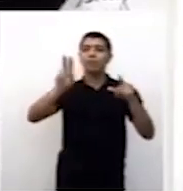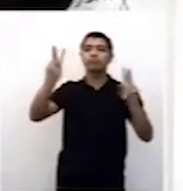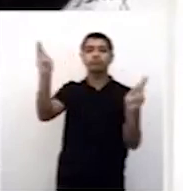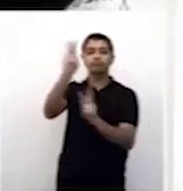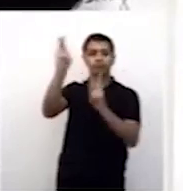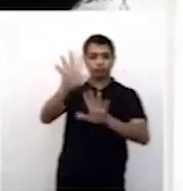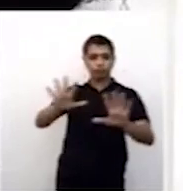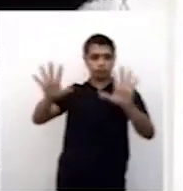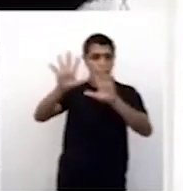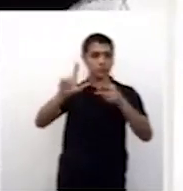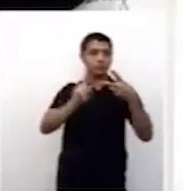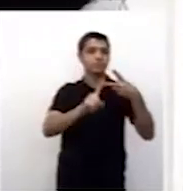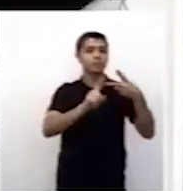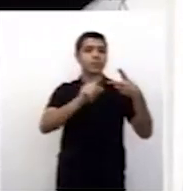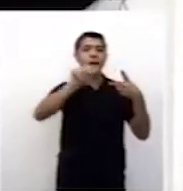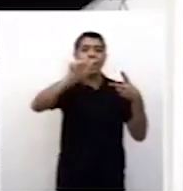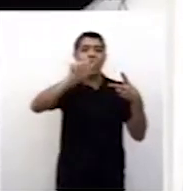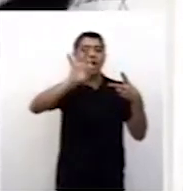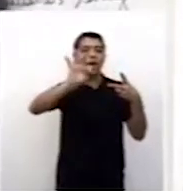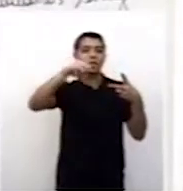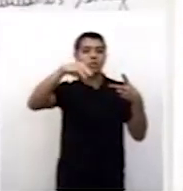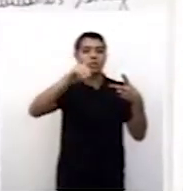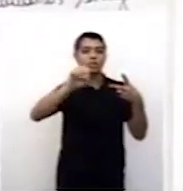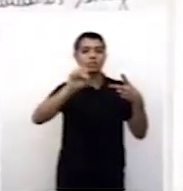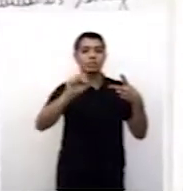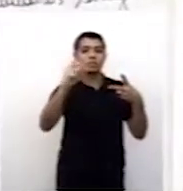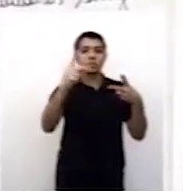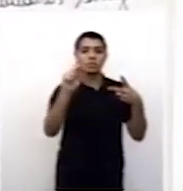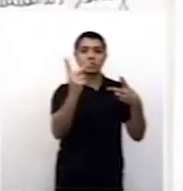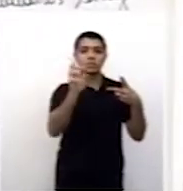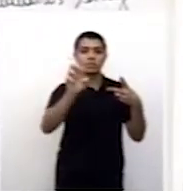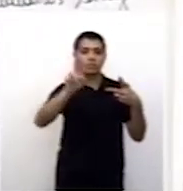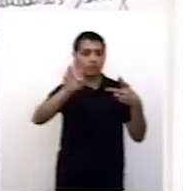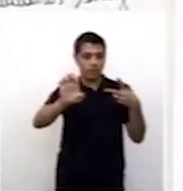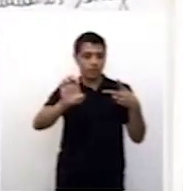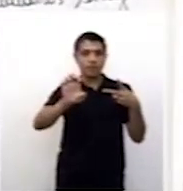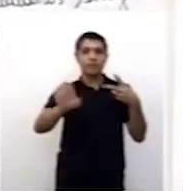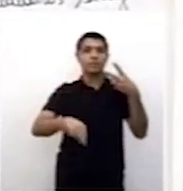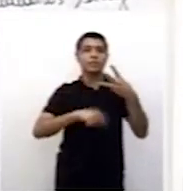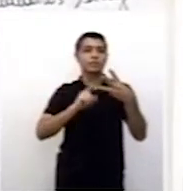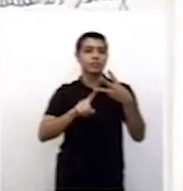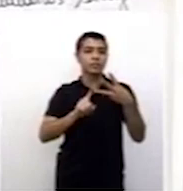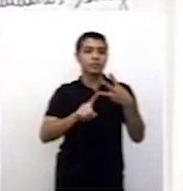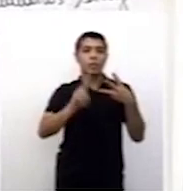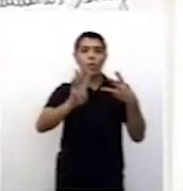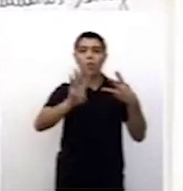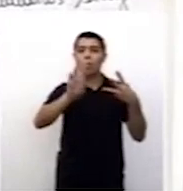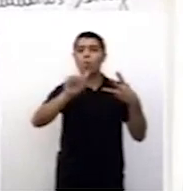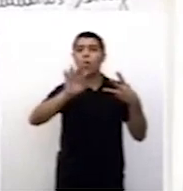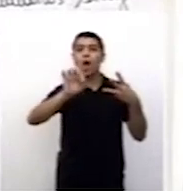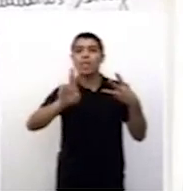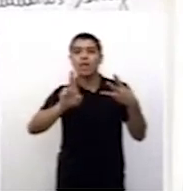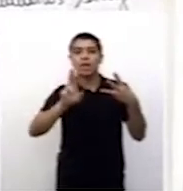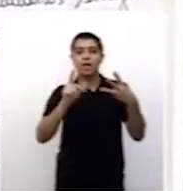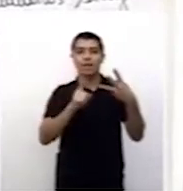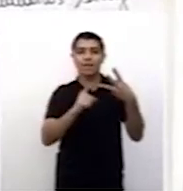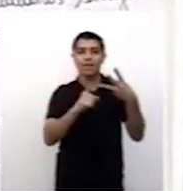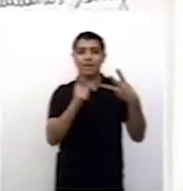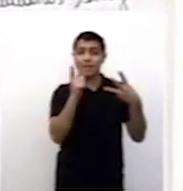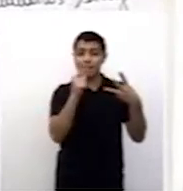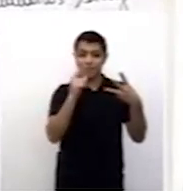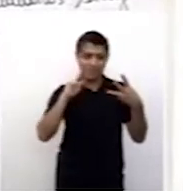e water. Muito bem, essas foram as que vocês viram, certo? E olha lá a definição de